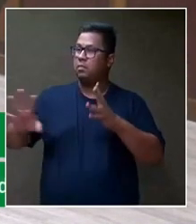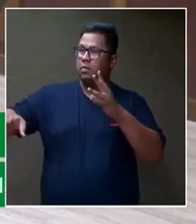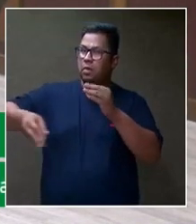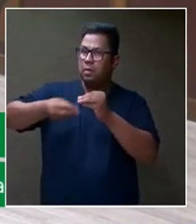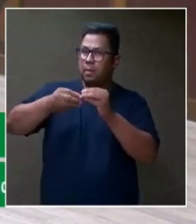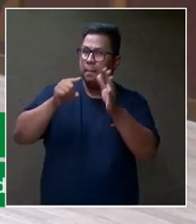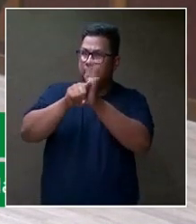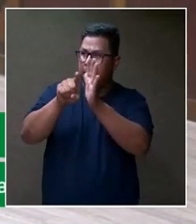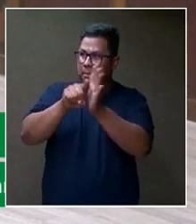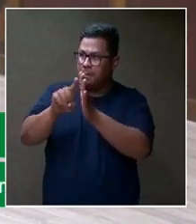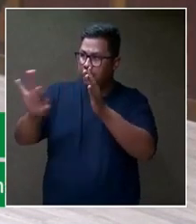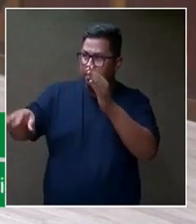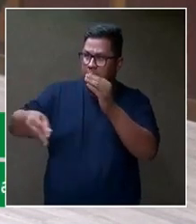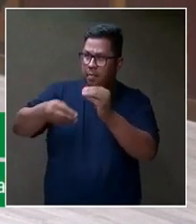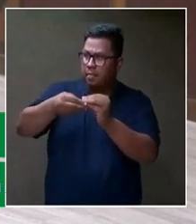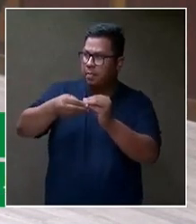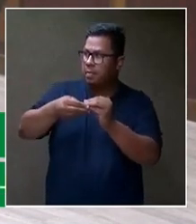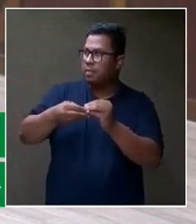complementares?